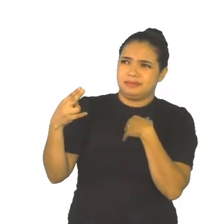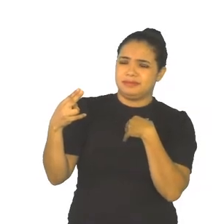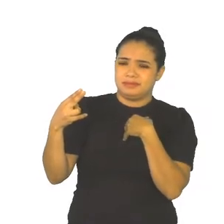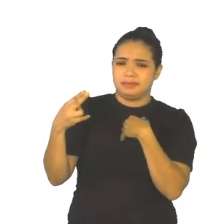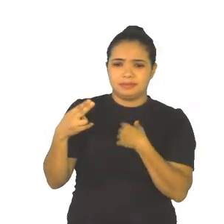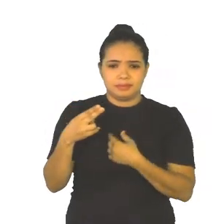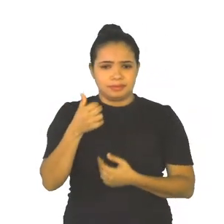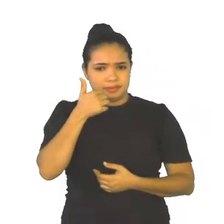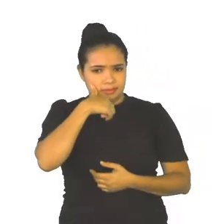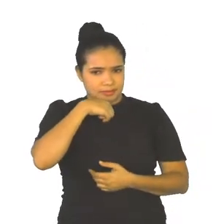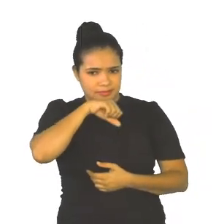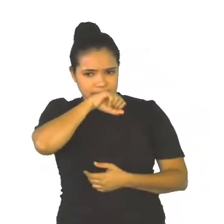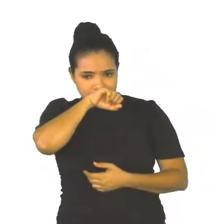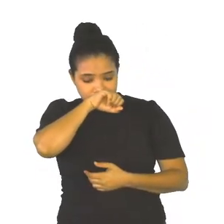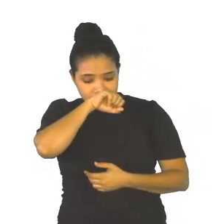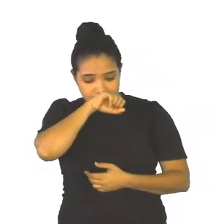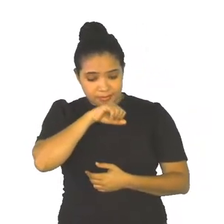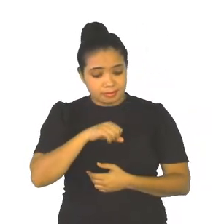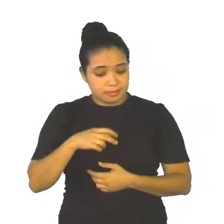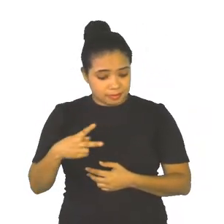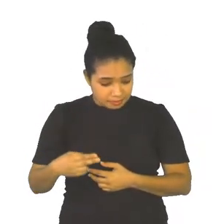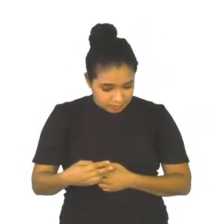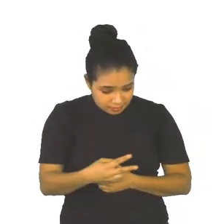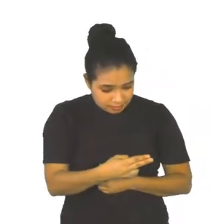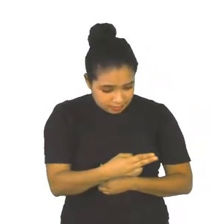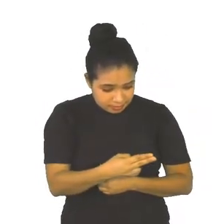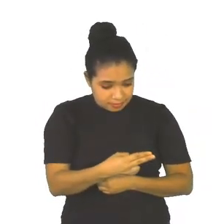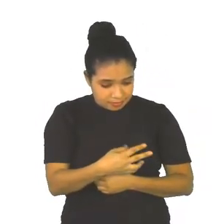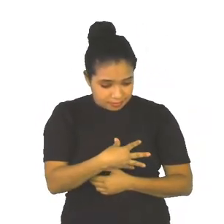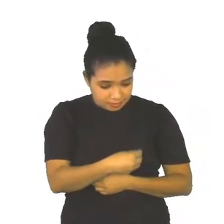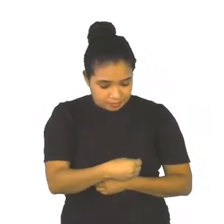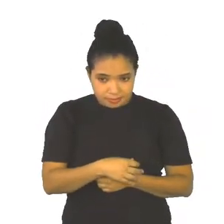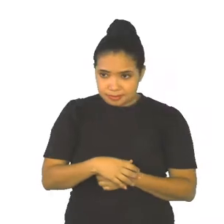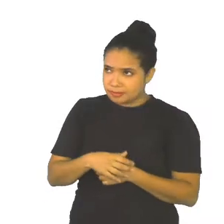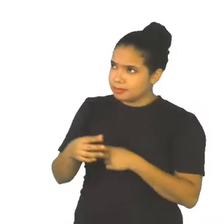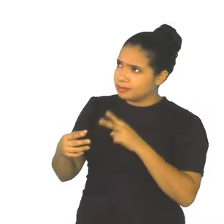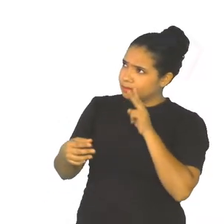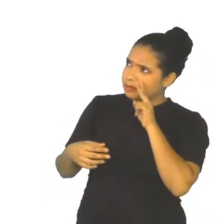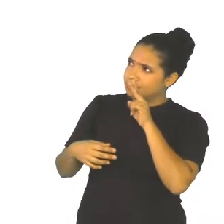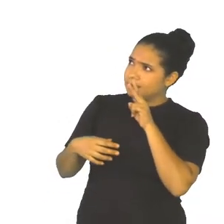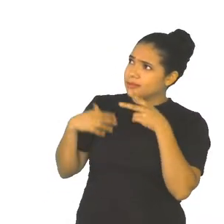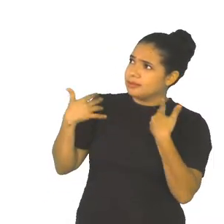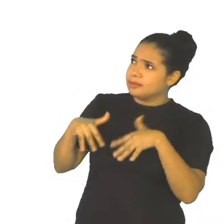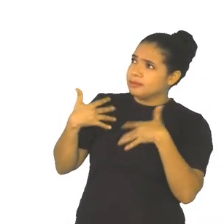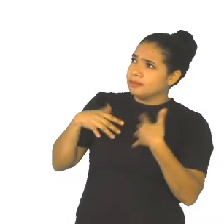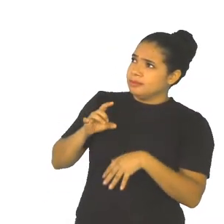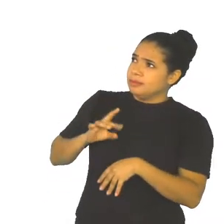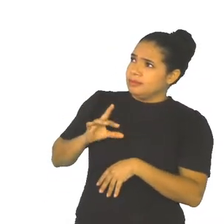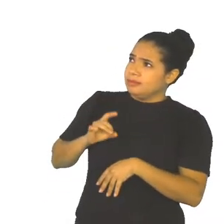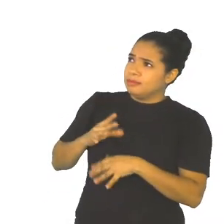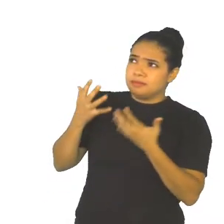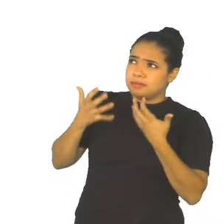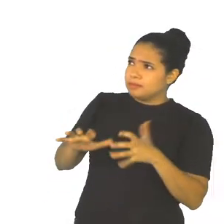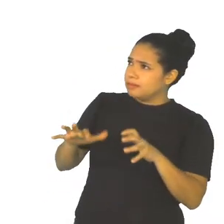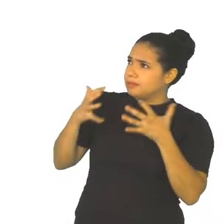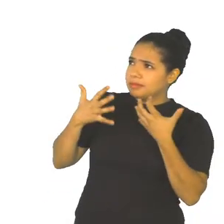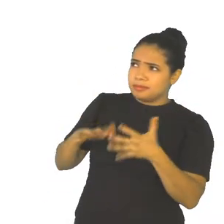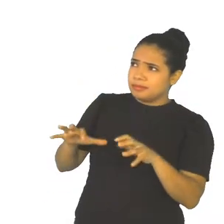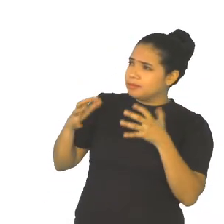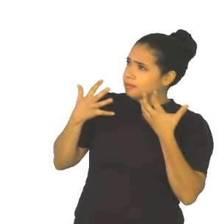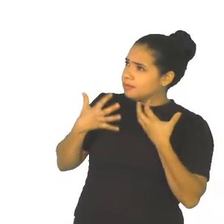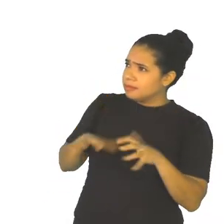Mamãe vai cortar o cabelo da Aninha. Aninha olha para a tesoura e se apavora. Não quero, não quero,